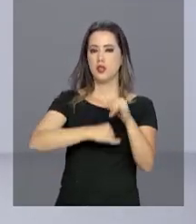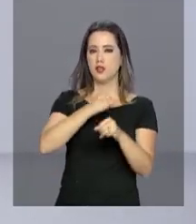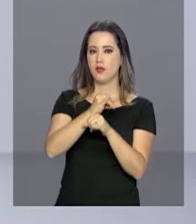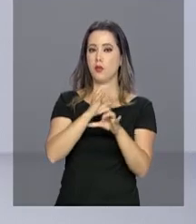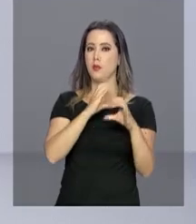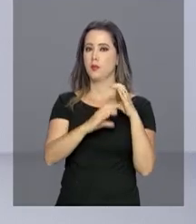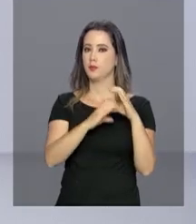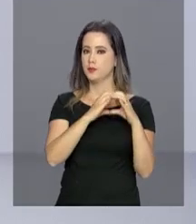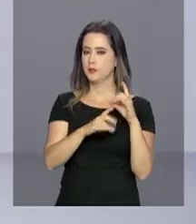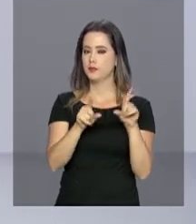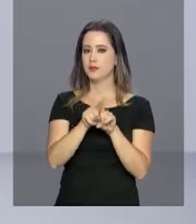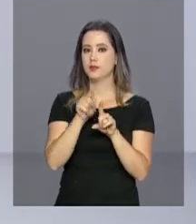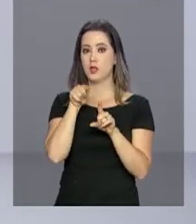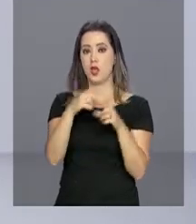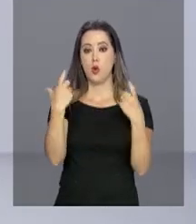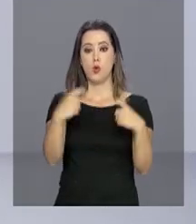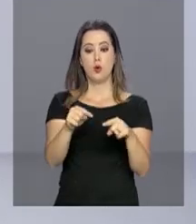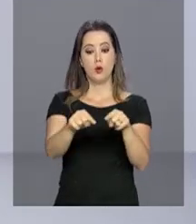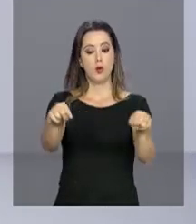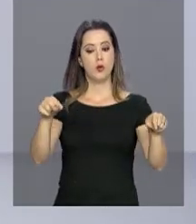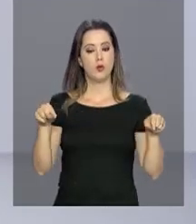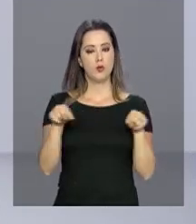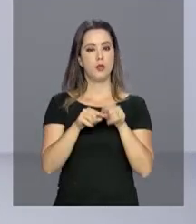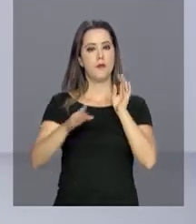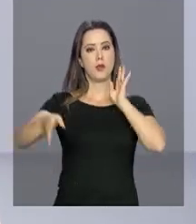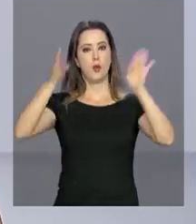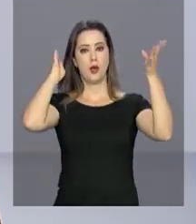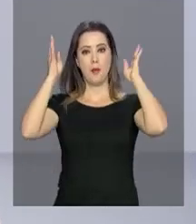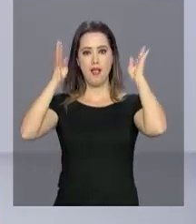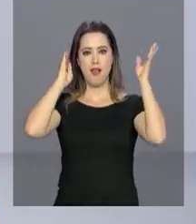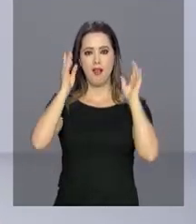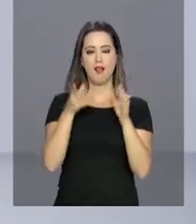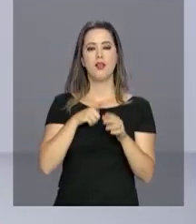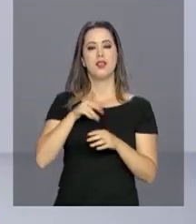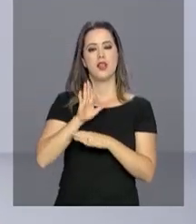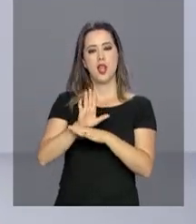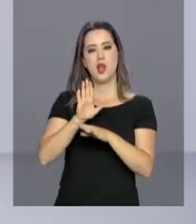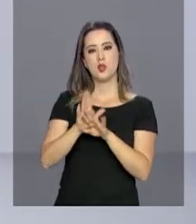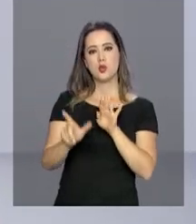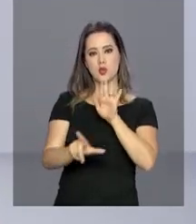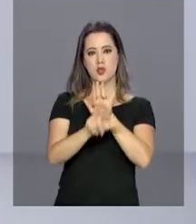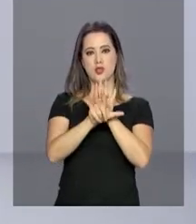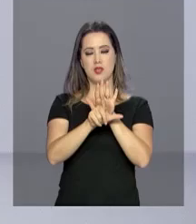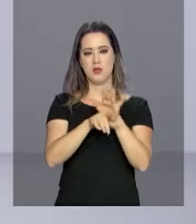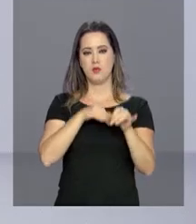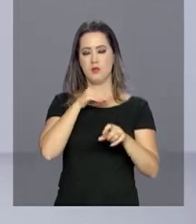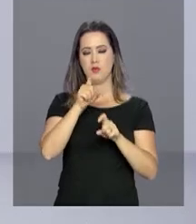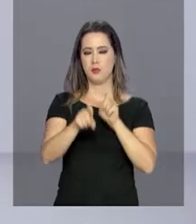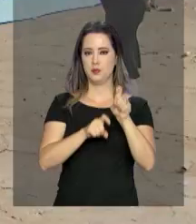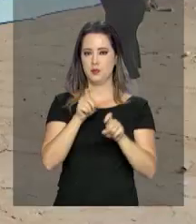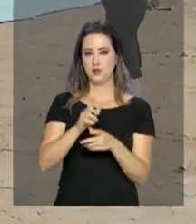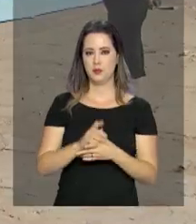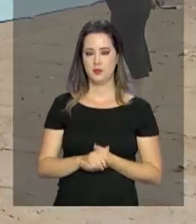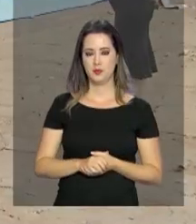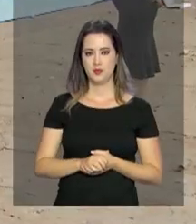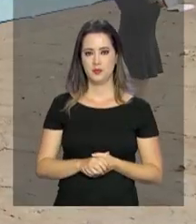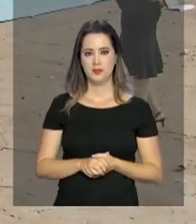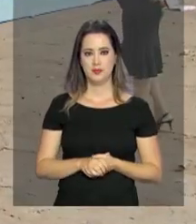é o rappa tranque que funciona em um caminhão e conta com o apoio da lei da informática